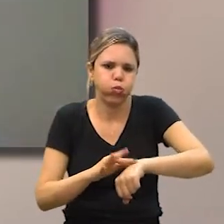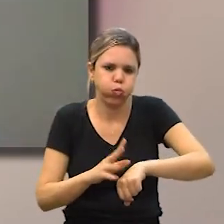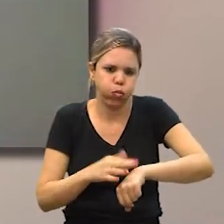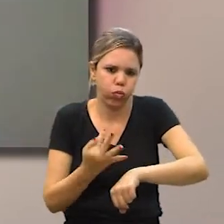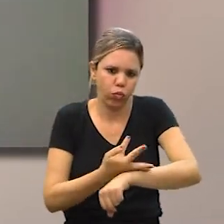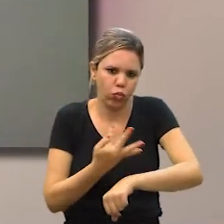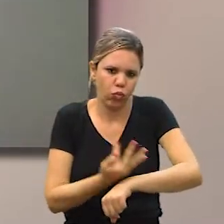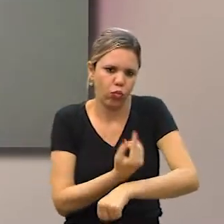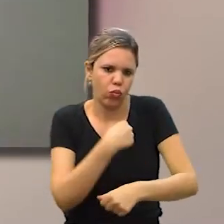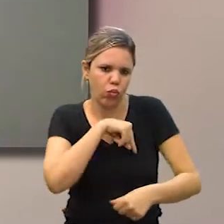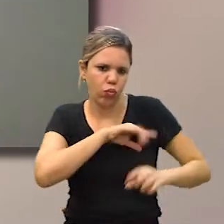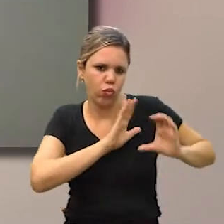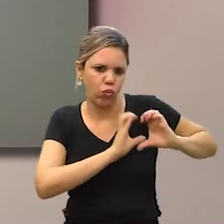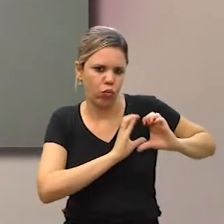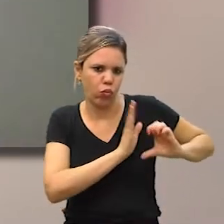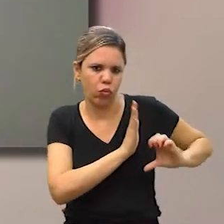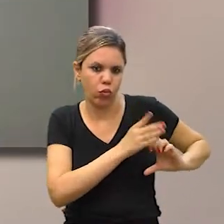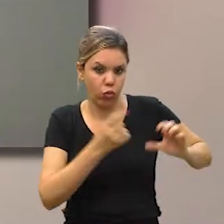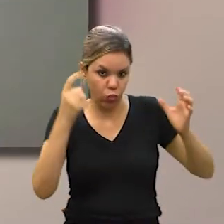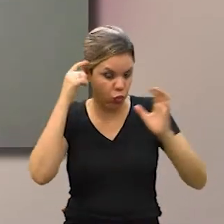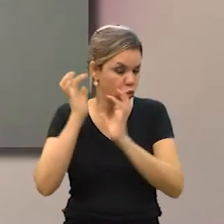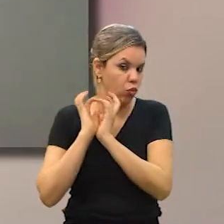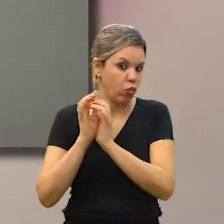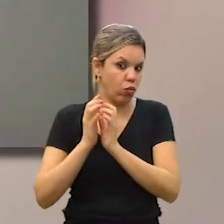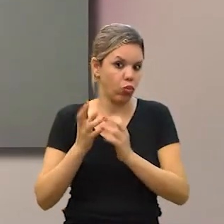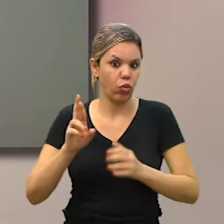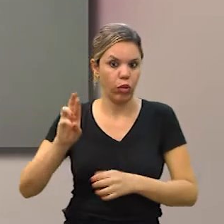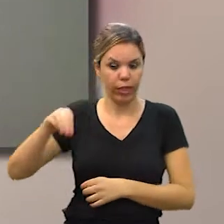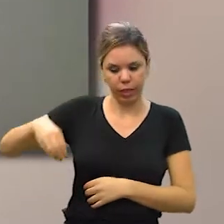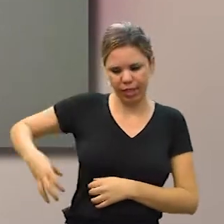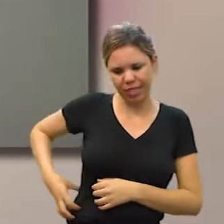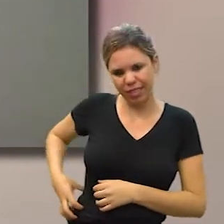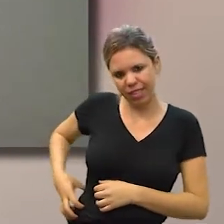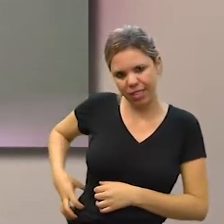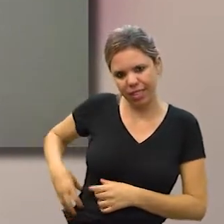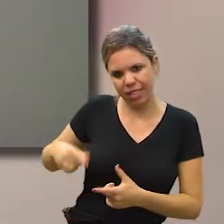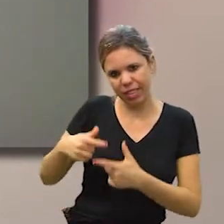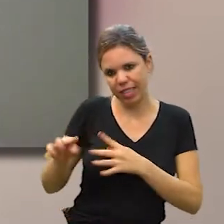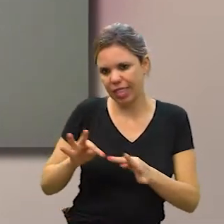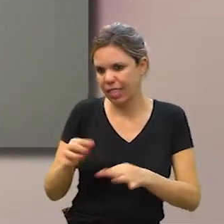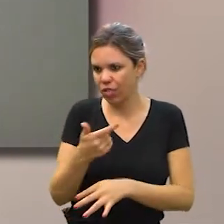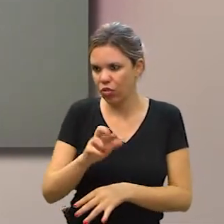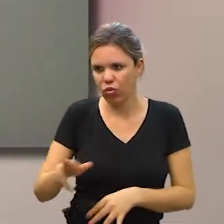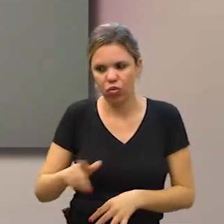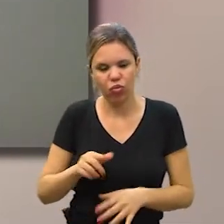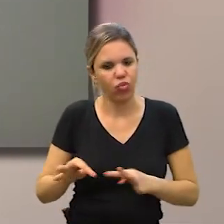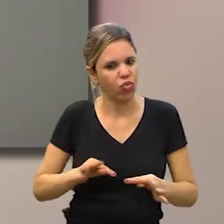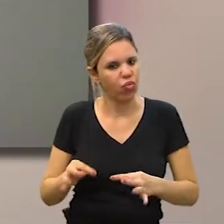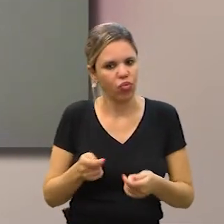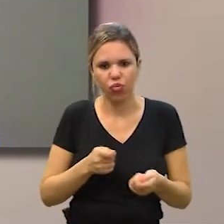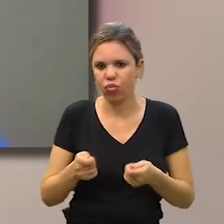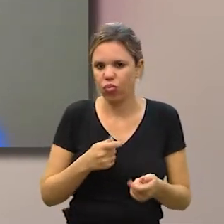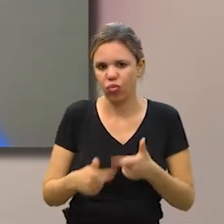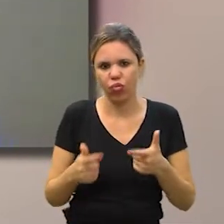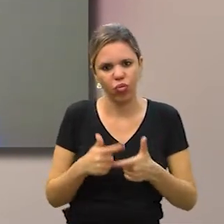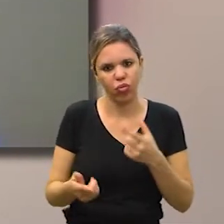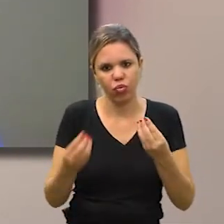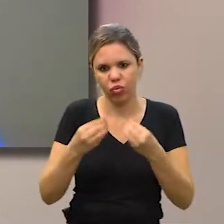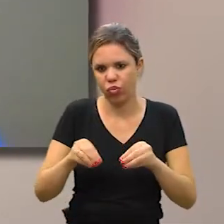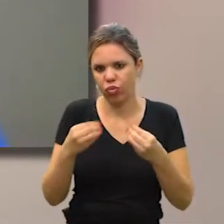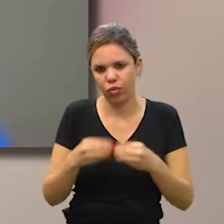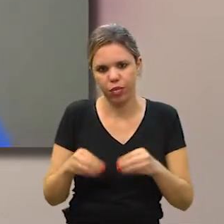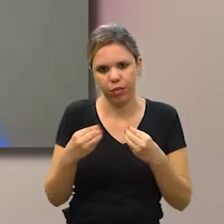sobrecarga para o coração sobrecarga para o cérebro e para os rins e se não tratada senão controladas vai